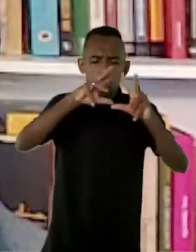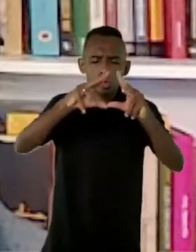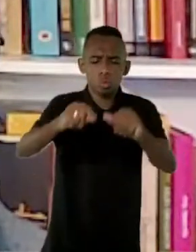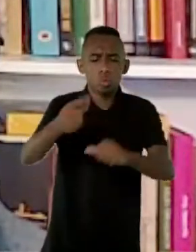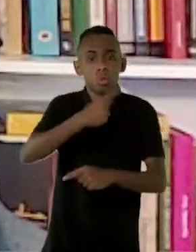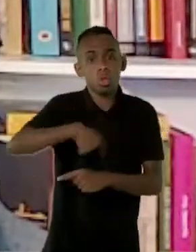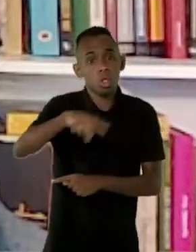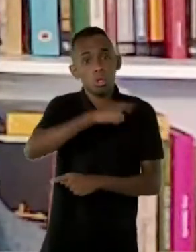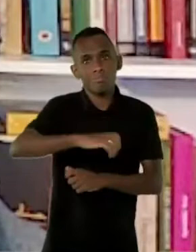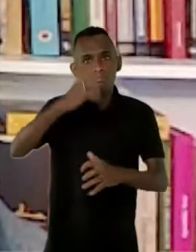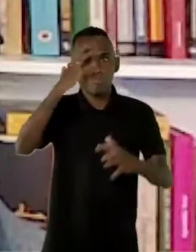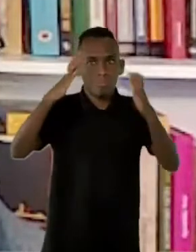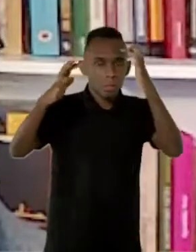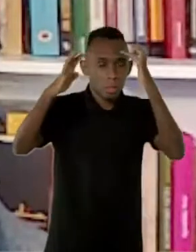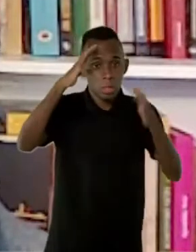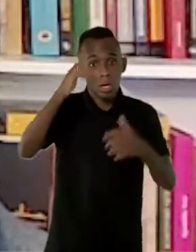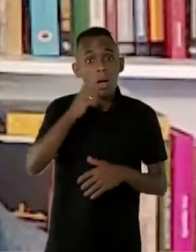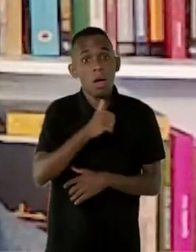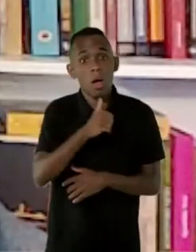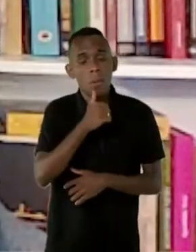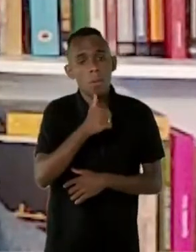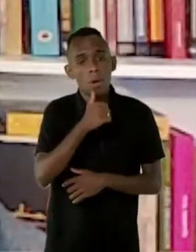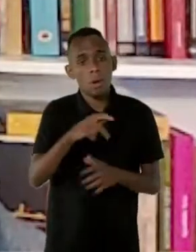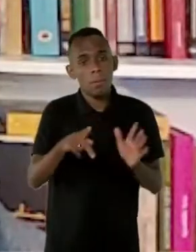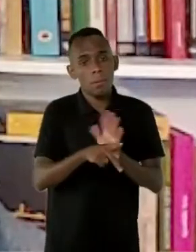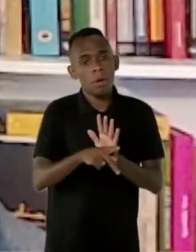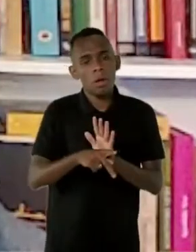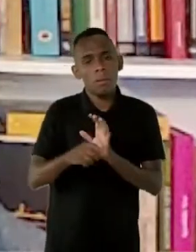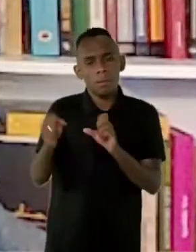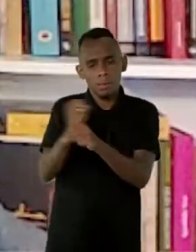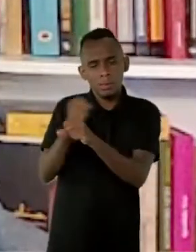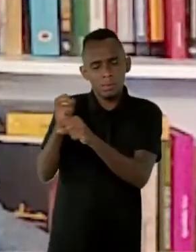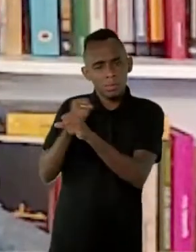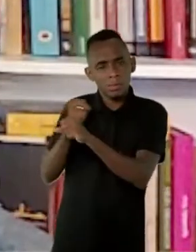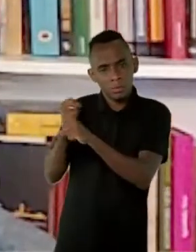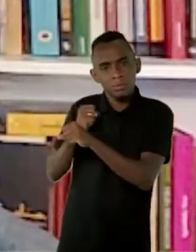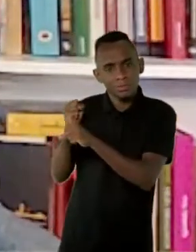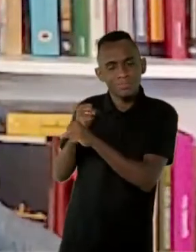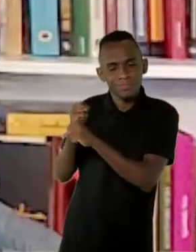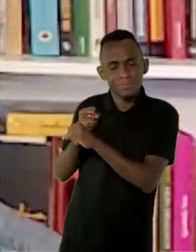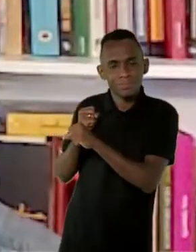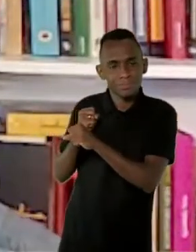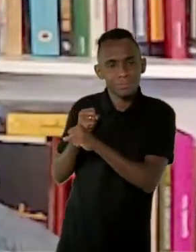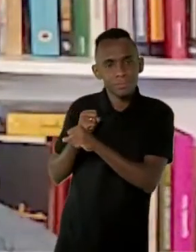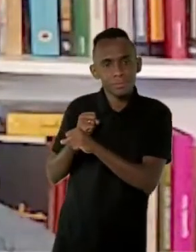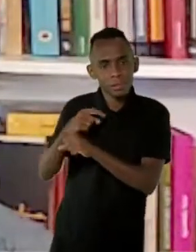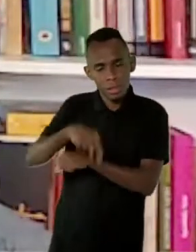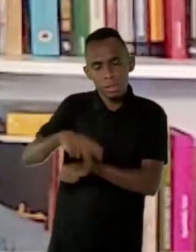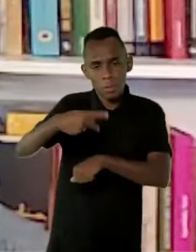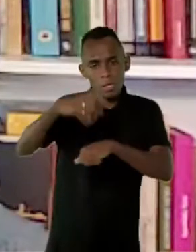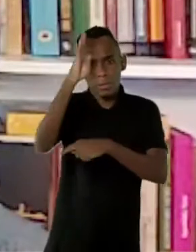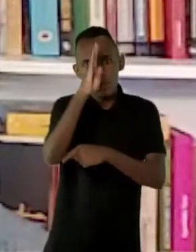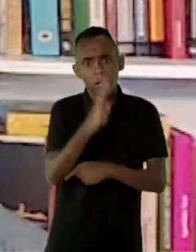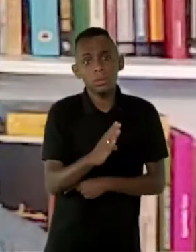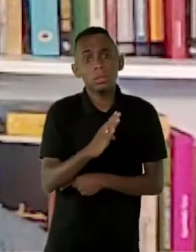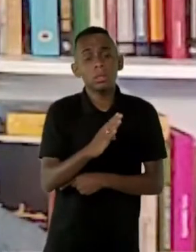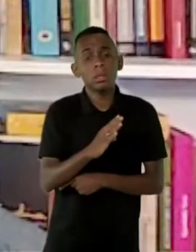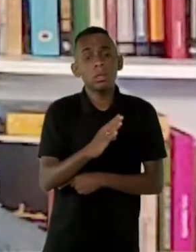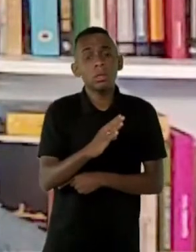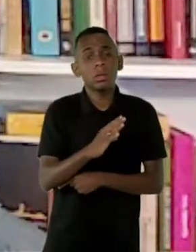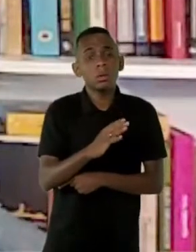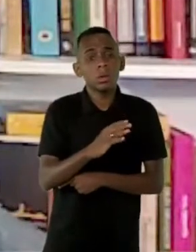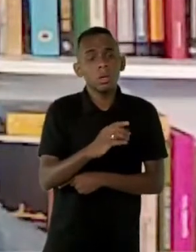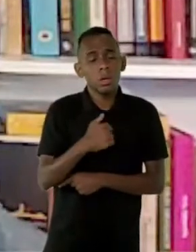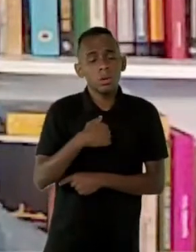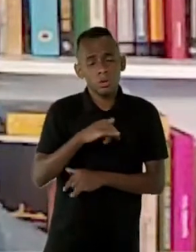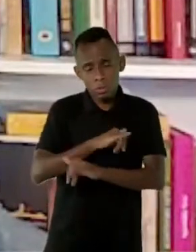das mulheres do século XVII, XVIII e XIX no Brasil. Ou seja, eu falo dessa força, dessa